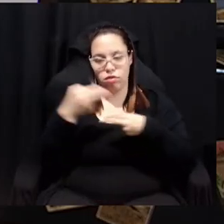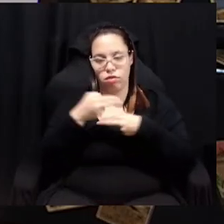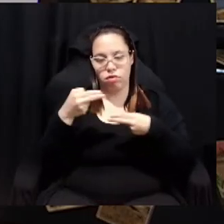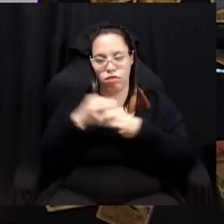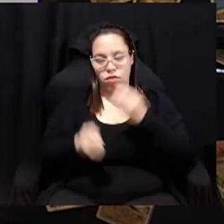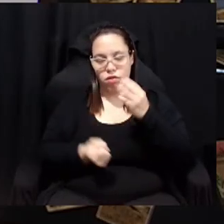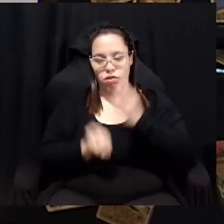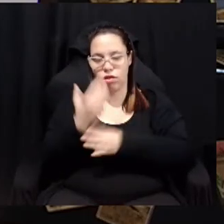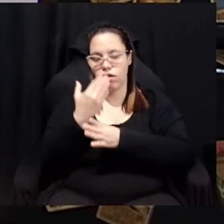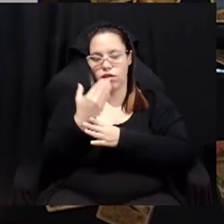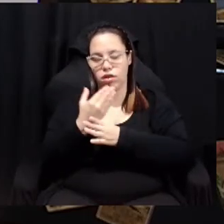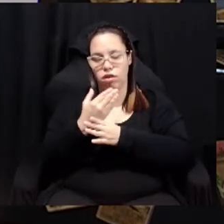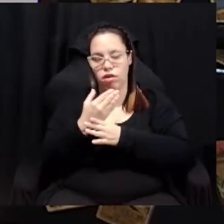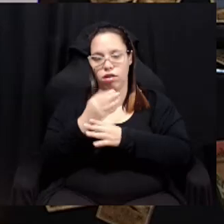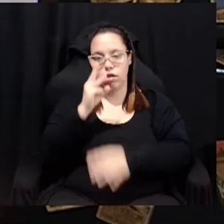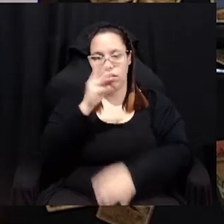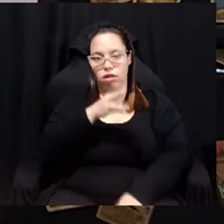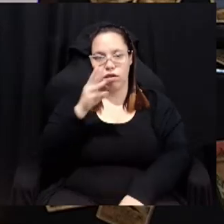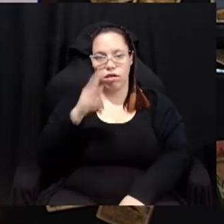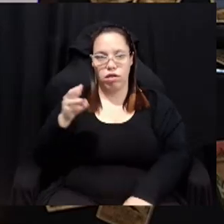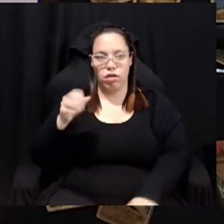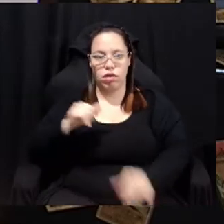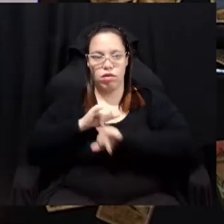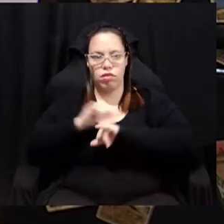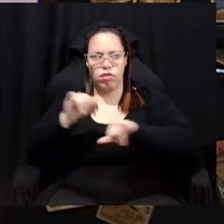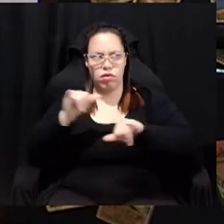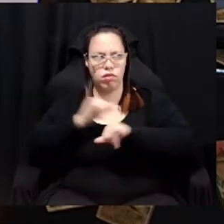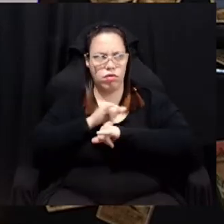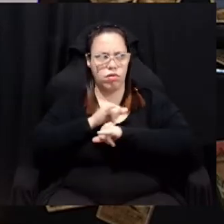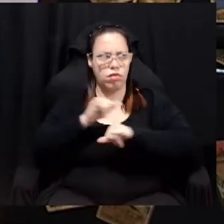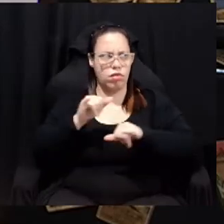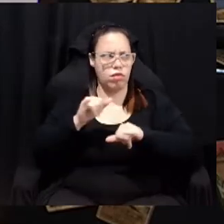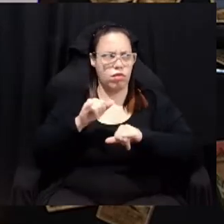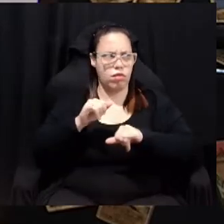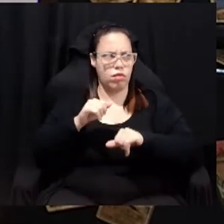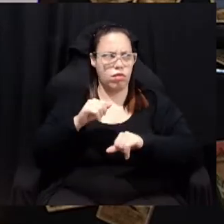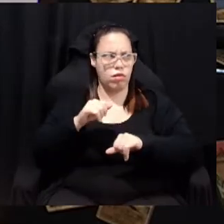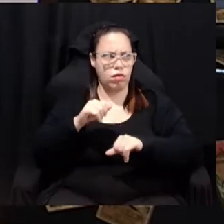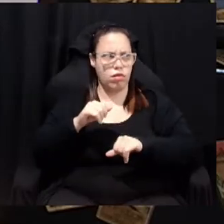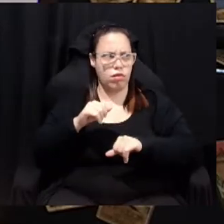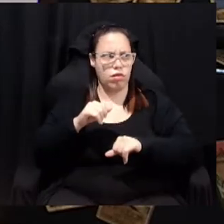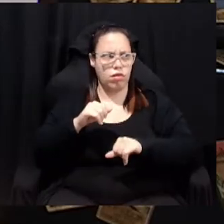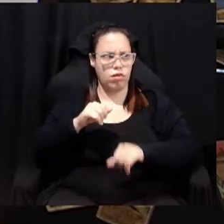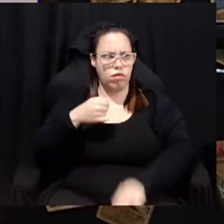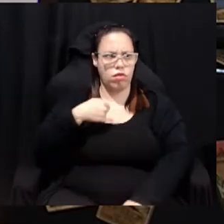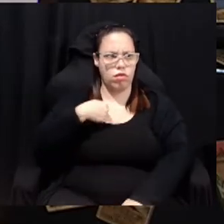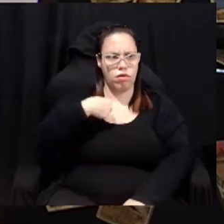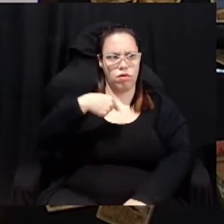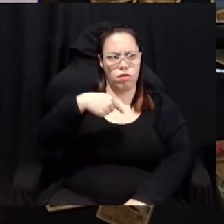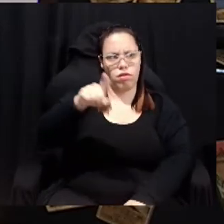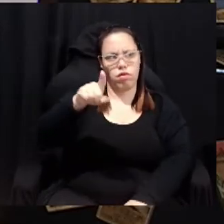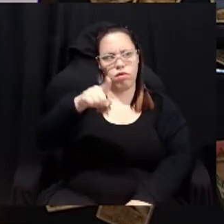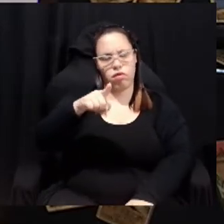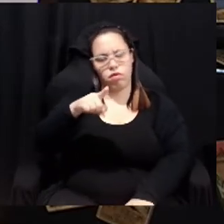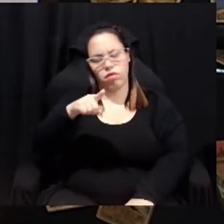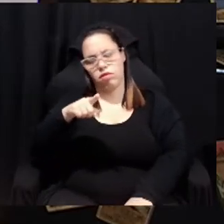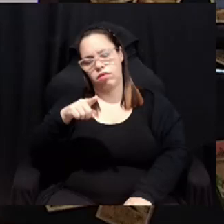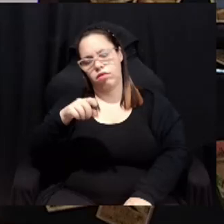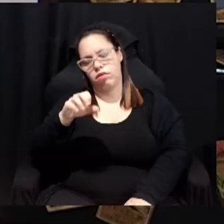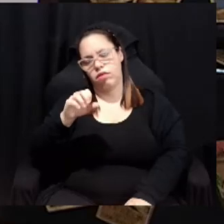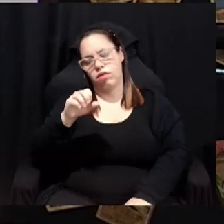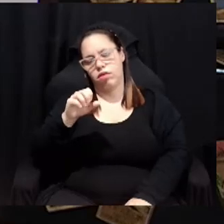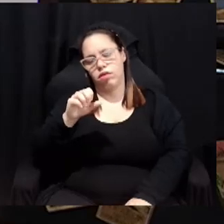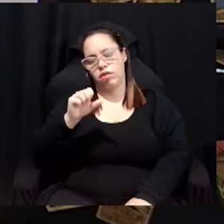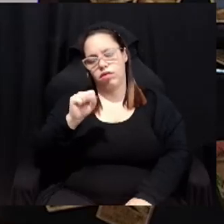site e comecei a divulgar esse site. Todos os lugares que eu ia, eu fui em várias cidades, Santos, BH, e a